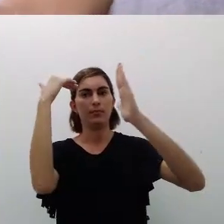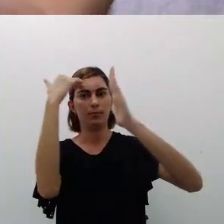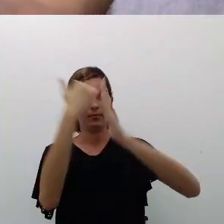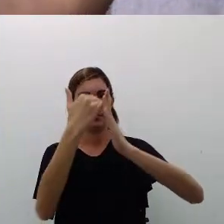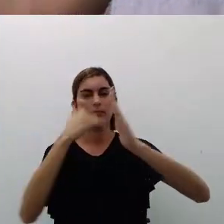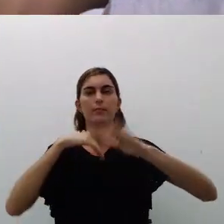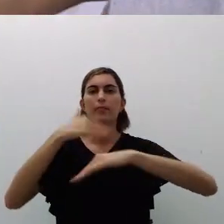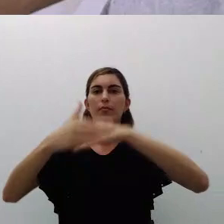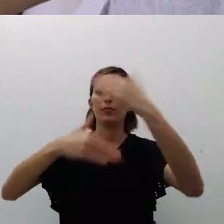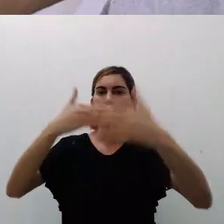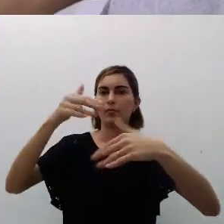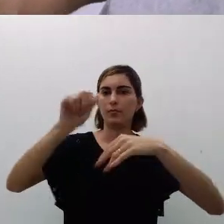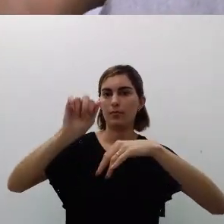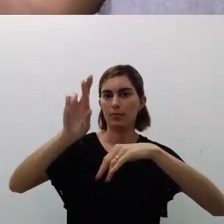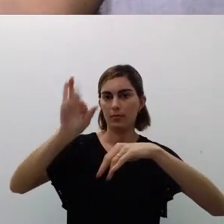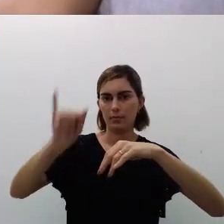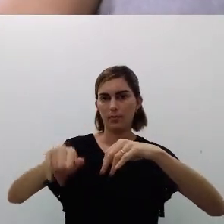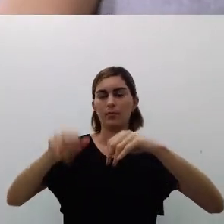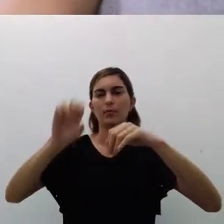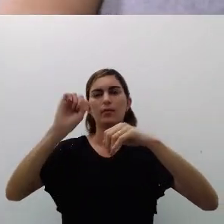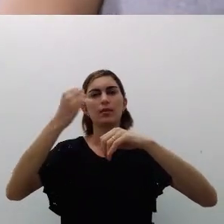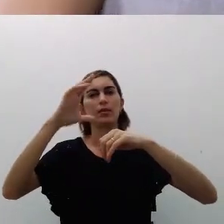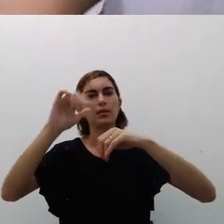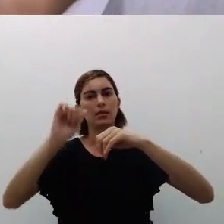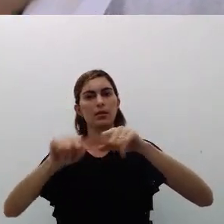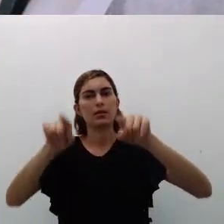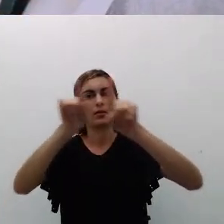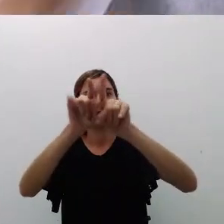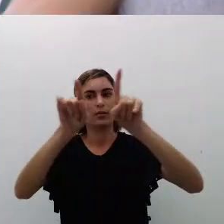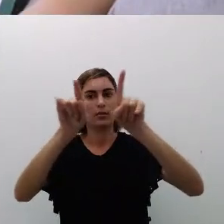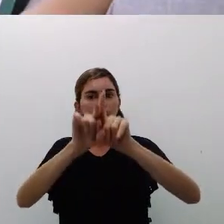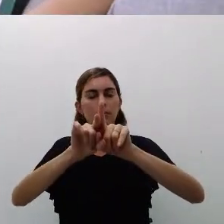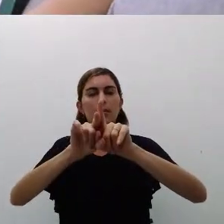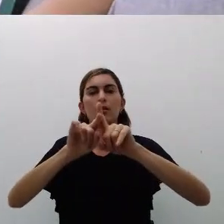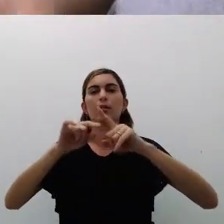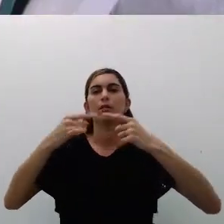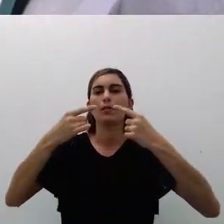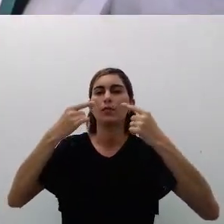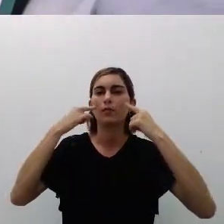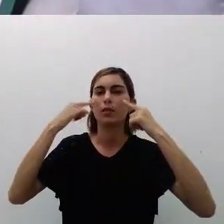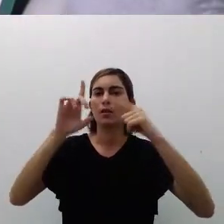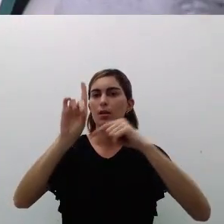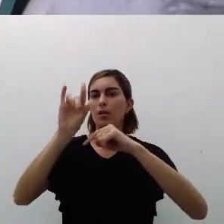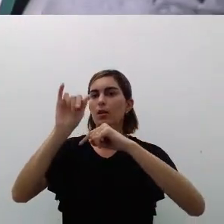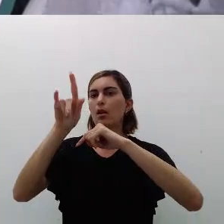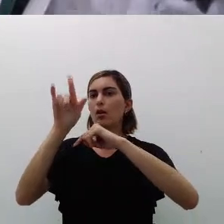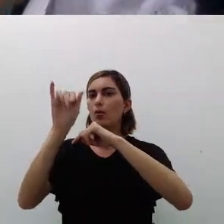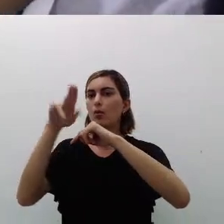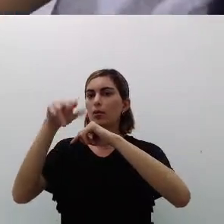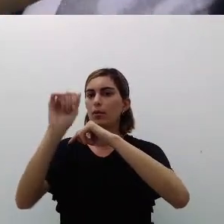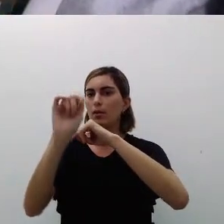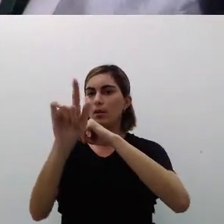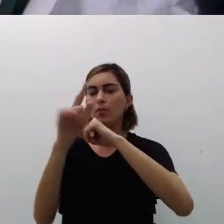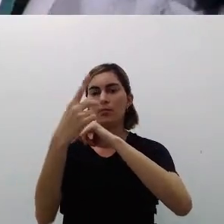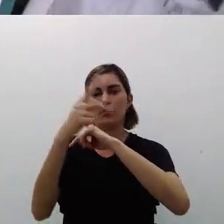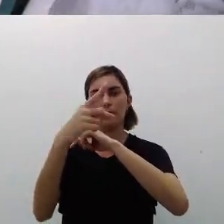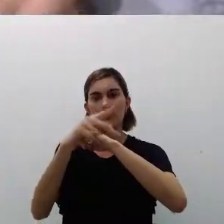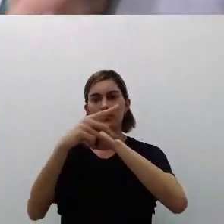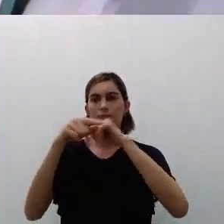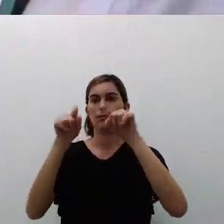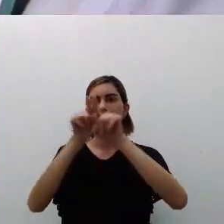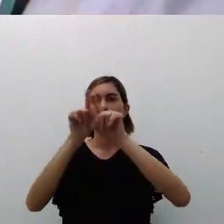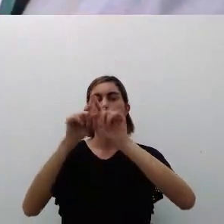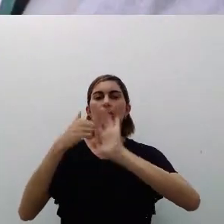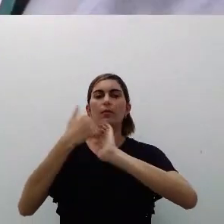também aqui a diagonal aqui dela também representa muito bem essa escala de